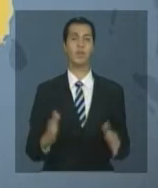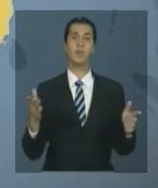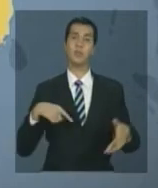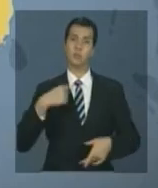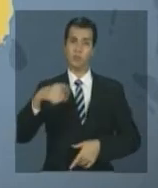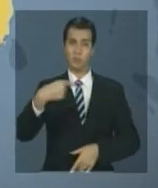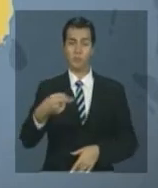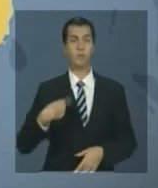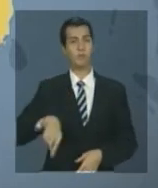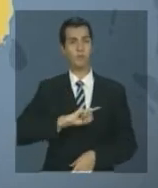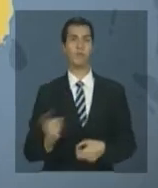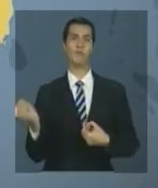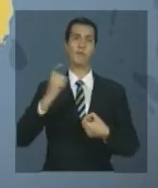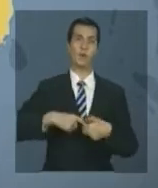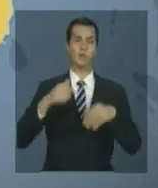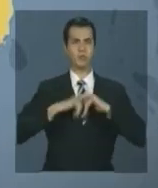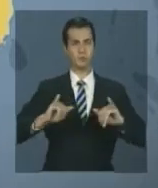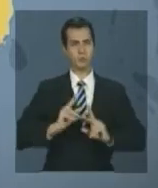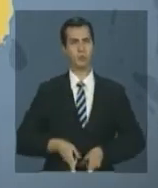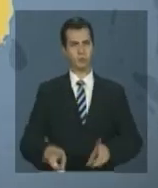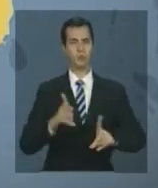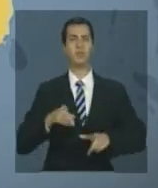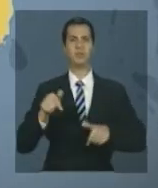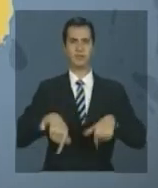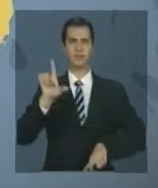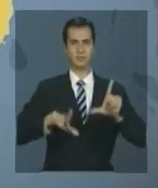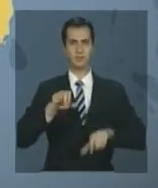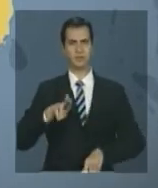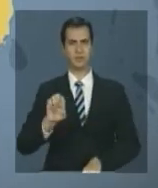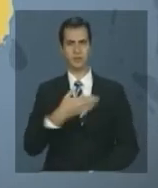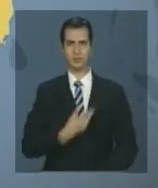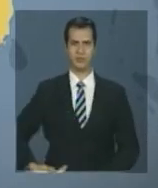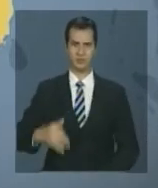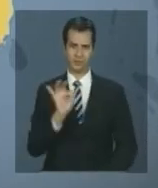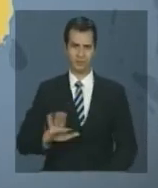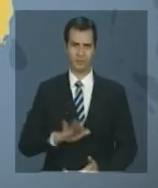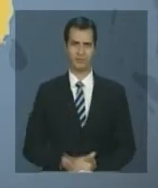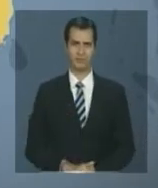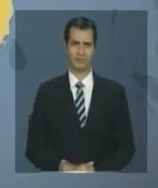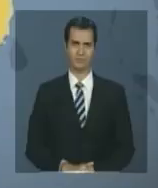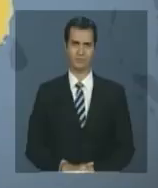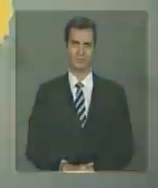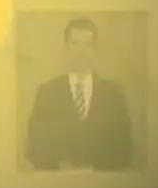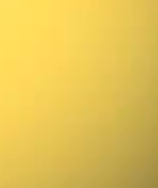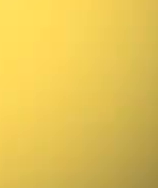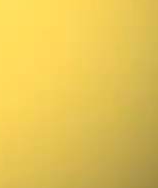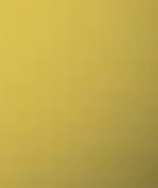qualquer momento com outras informações. Continue com a gente, a NBR e a TV do Governo Federal.